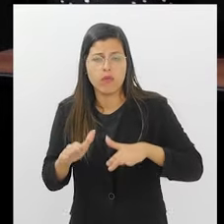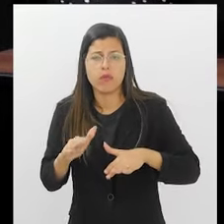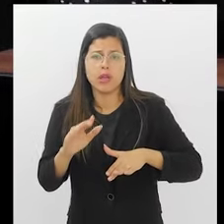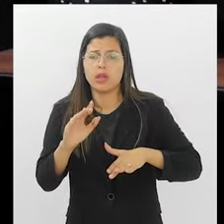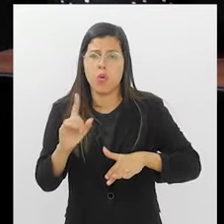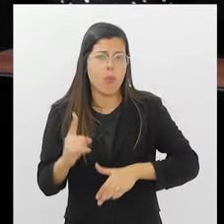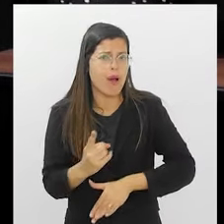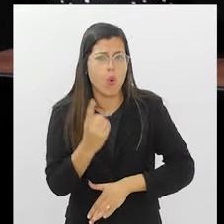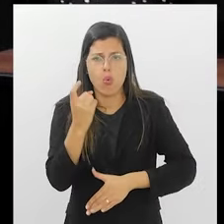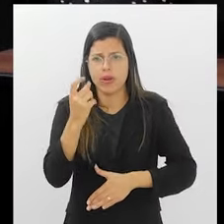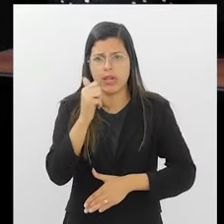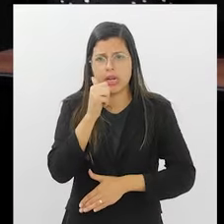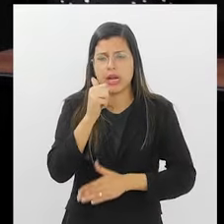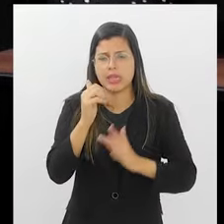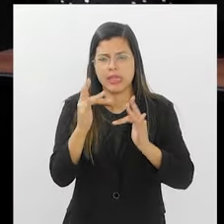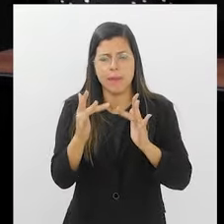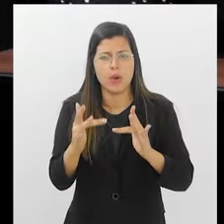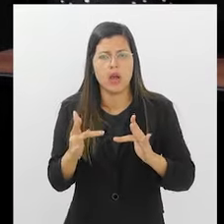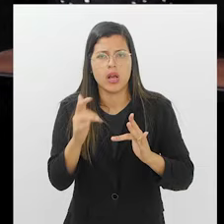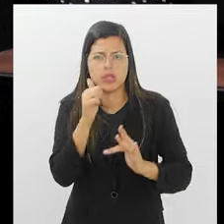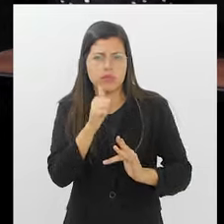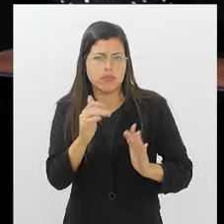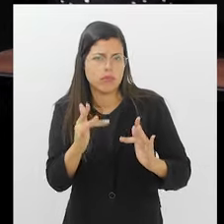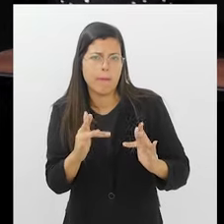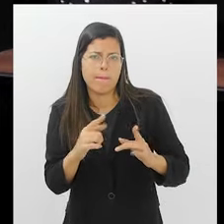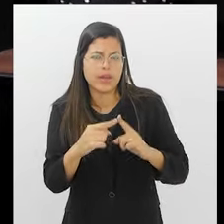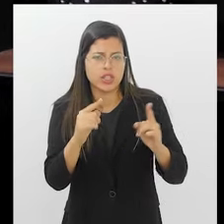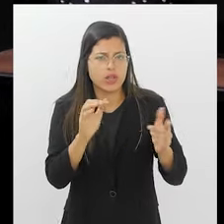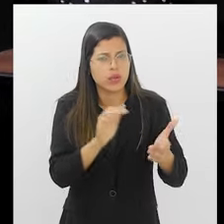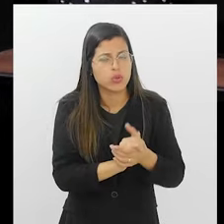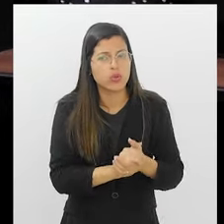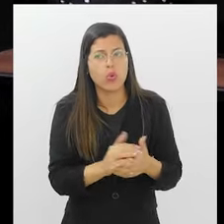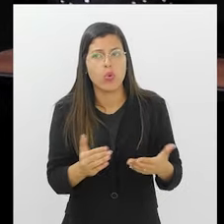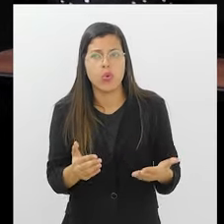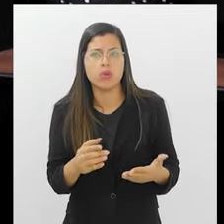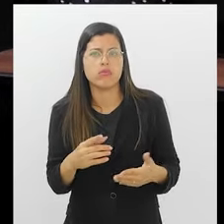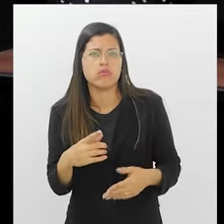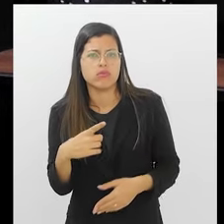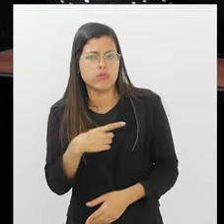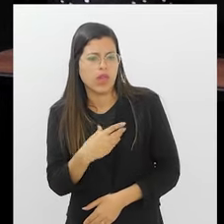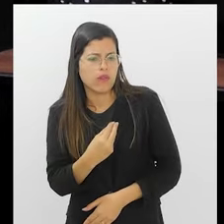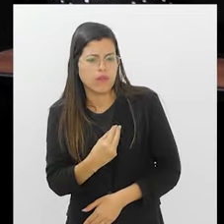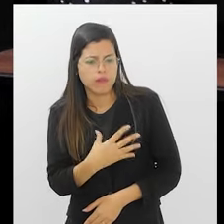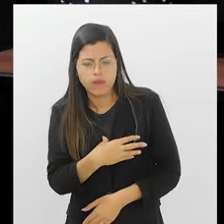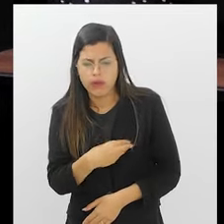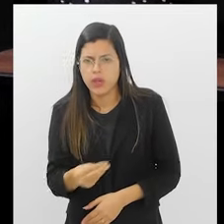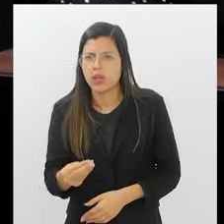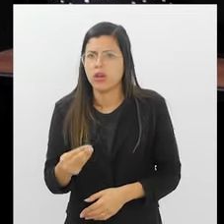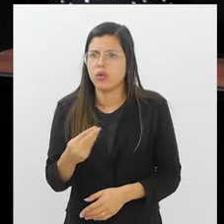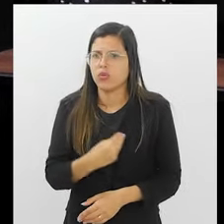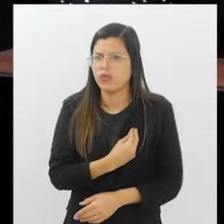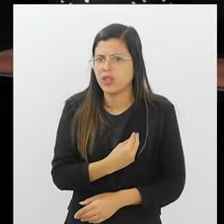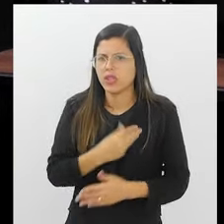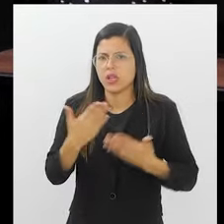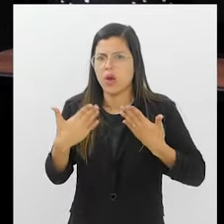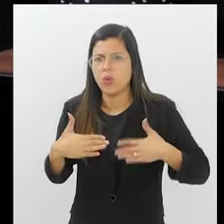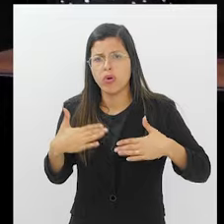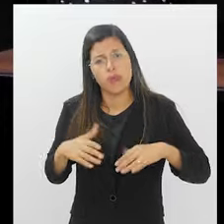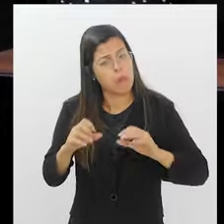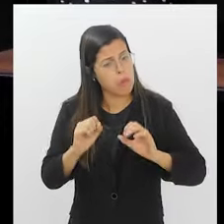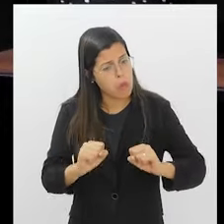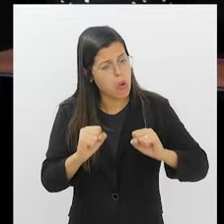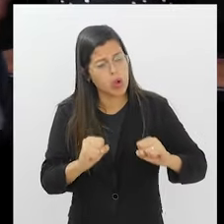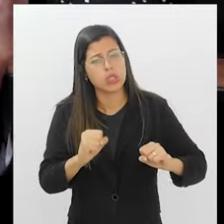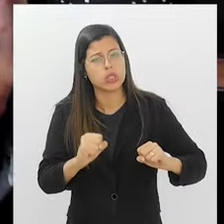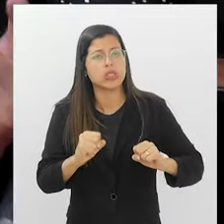namorada só, mas casou, tá certo? Tem o seu filho e tal, e leva aquela vidinha. Esse provavelmente pode ser.